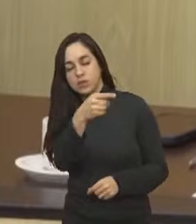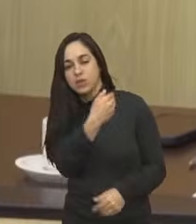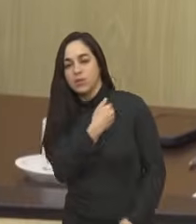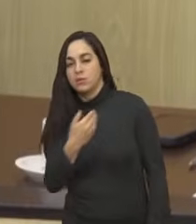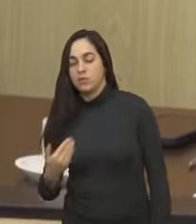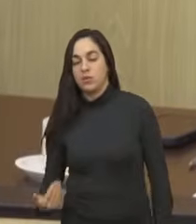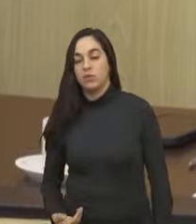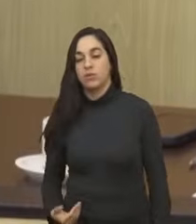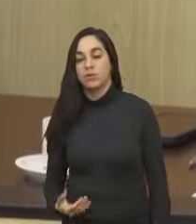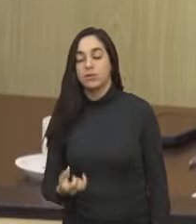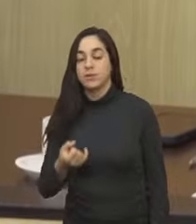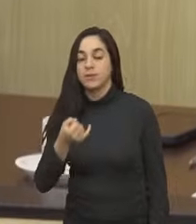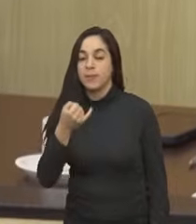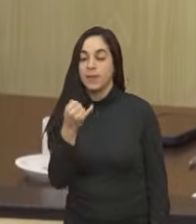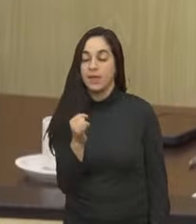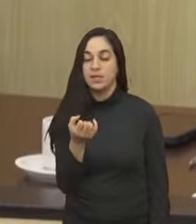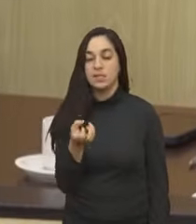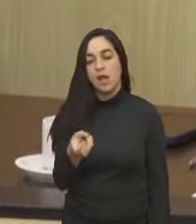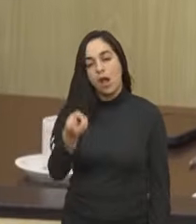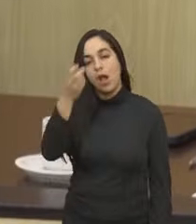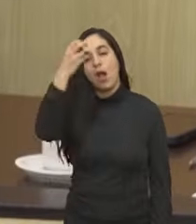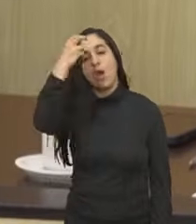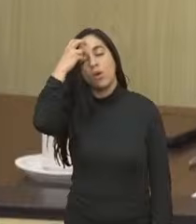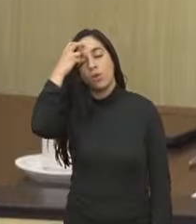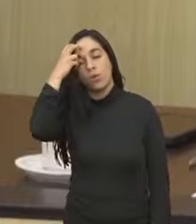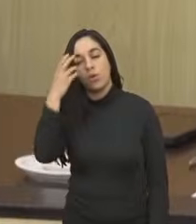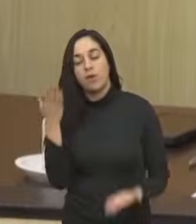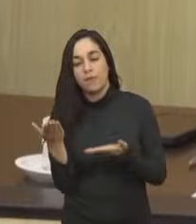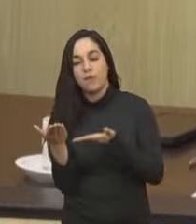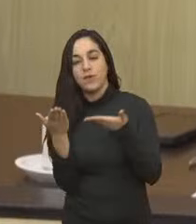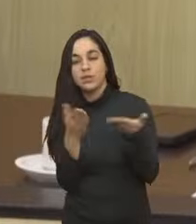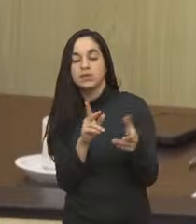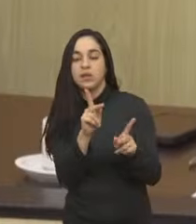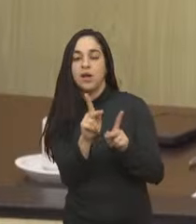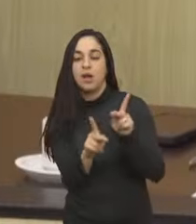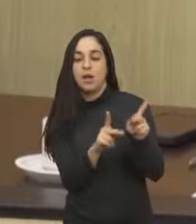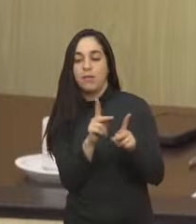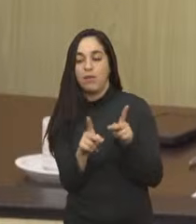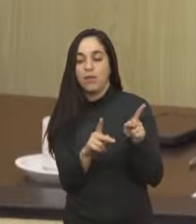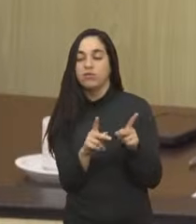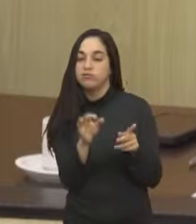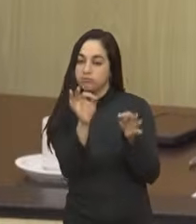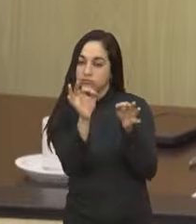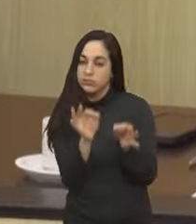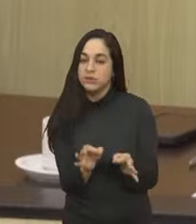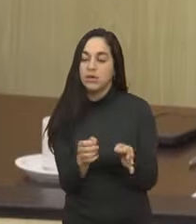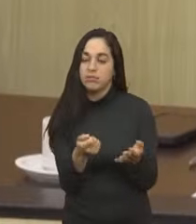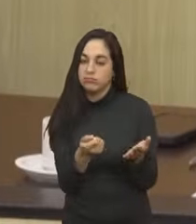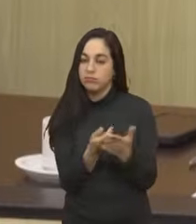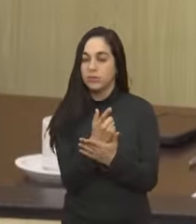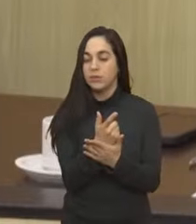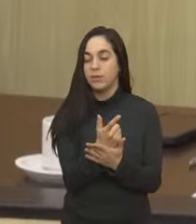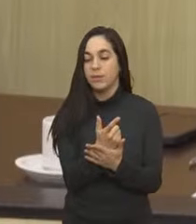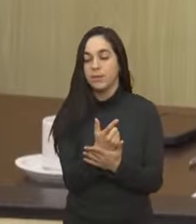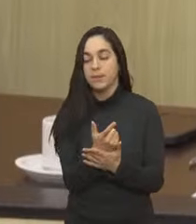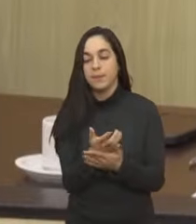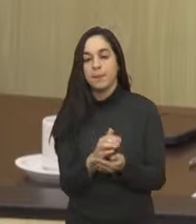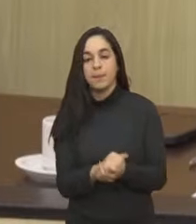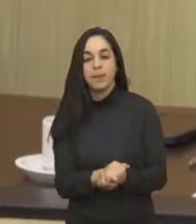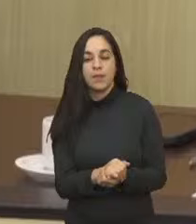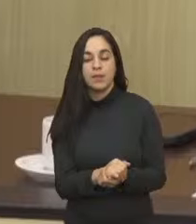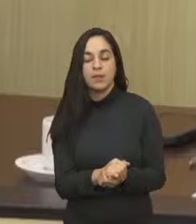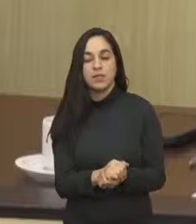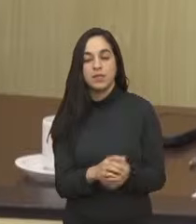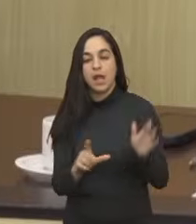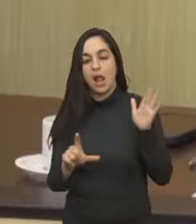se a contrapartida cultural e social oferecida à população justifica o investimento, e considerando que a